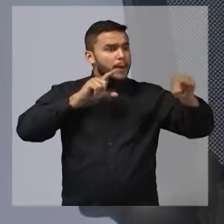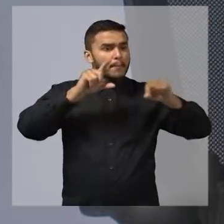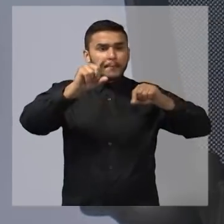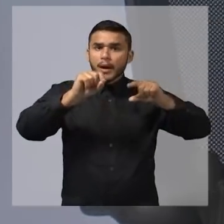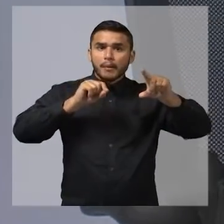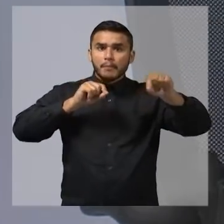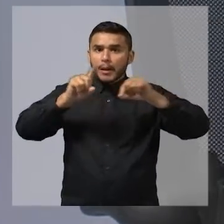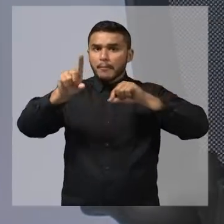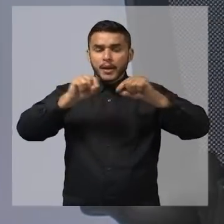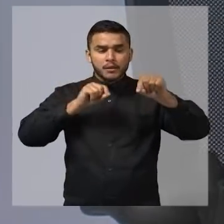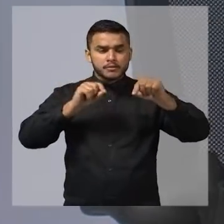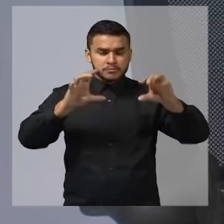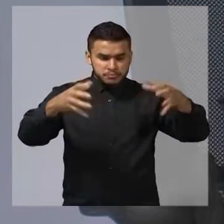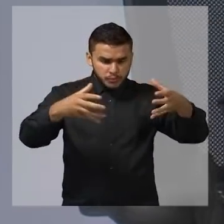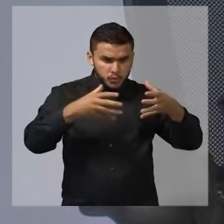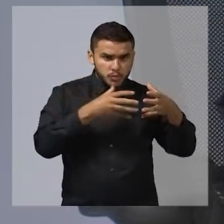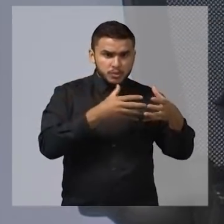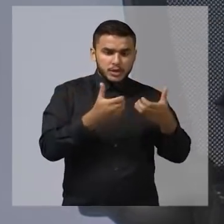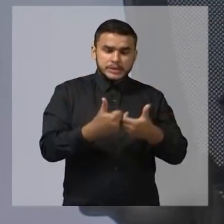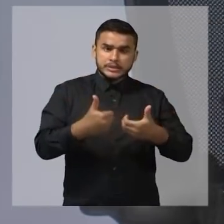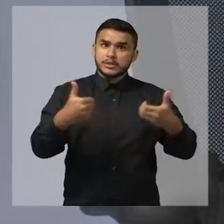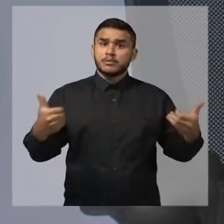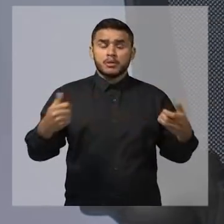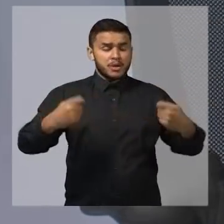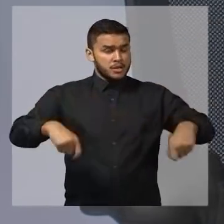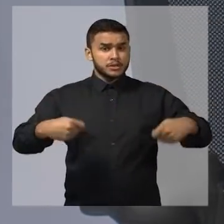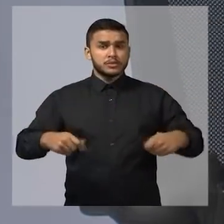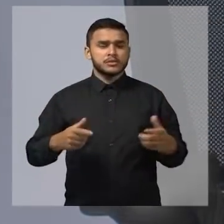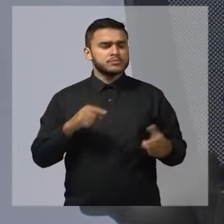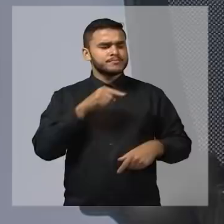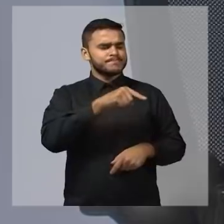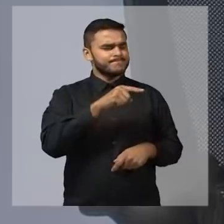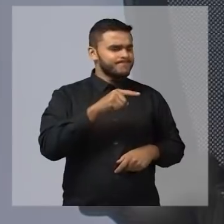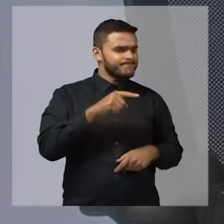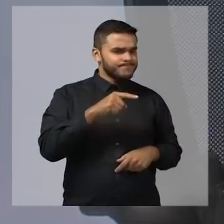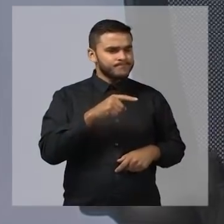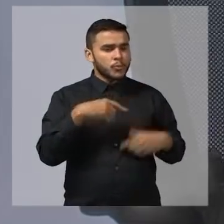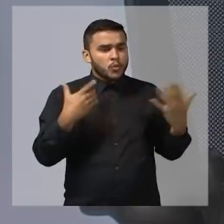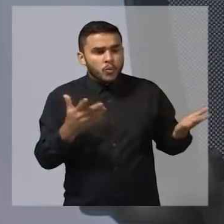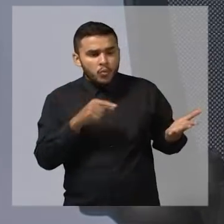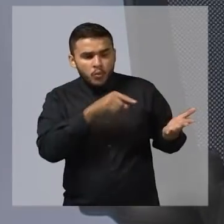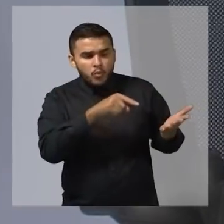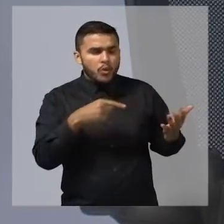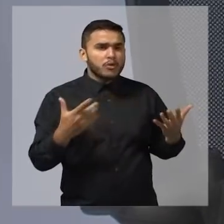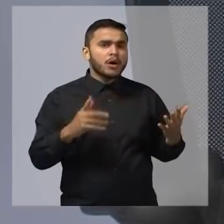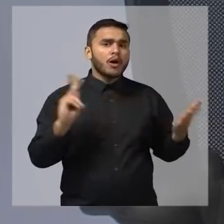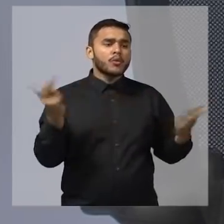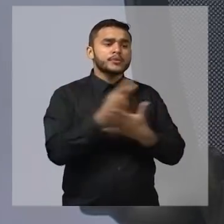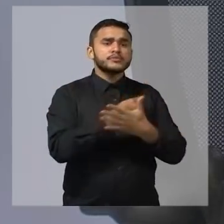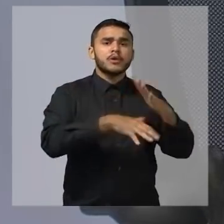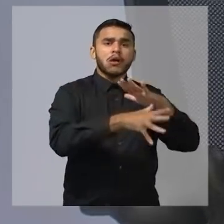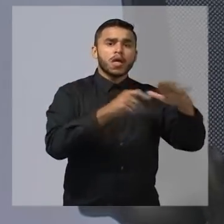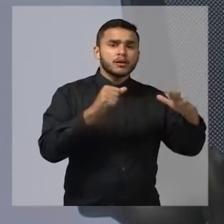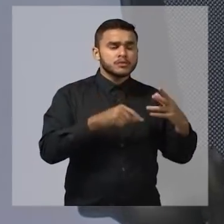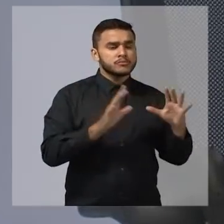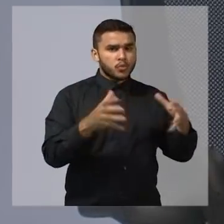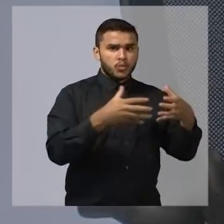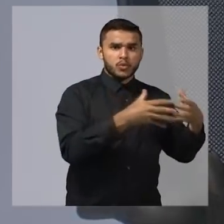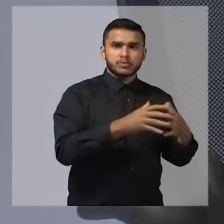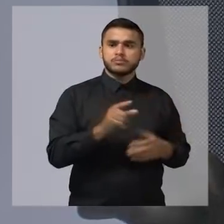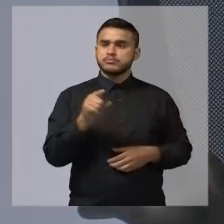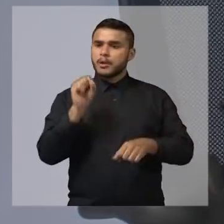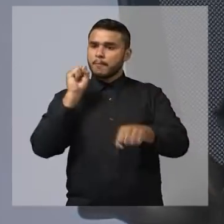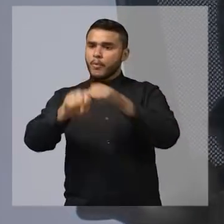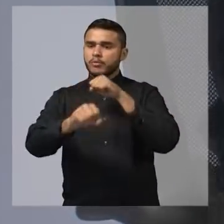a gente separar, né, ver o grau. Então tudo isso a gente está fazendo. Então isso é um trabalho de inteligência, a gente trabalha com inteligência, a gente trabalha